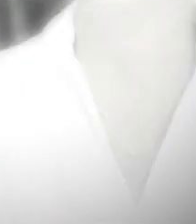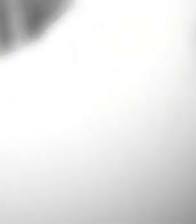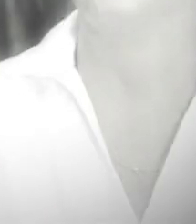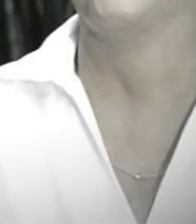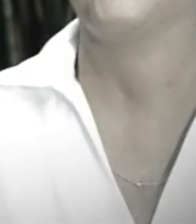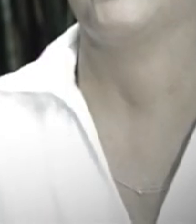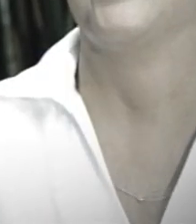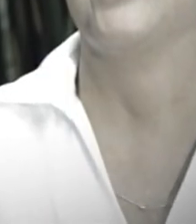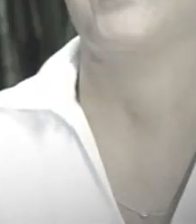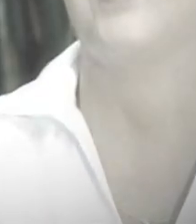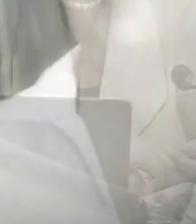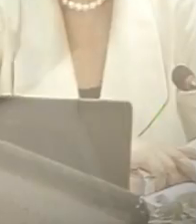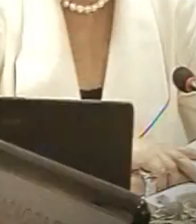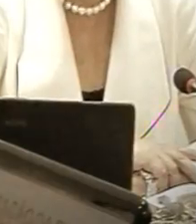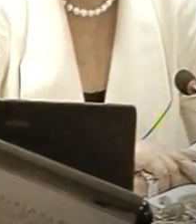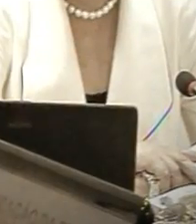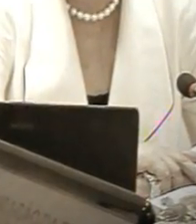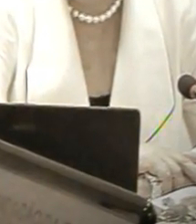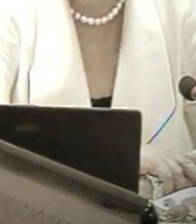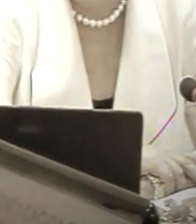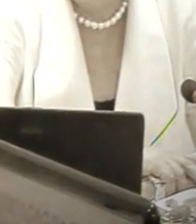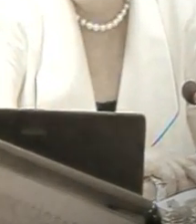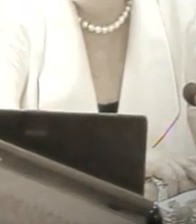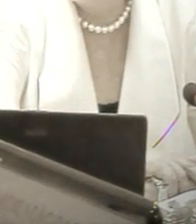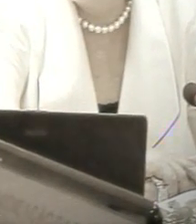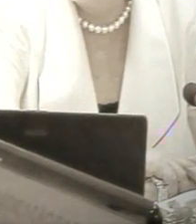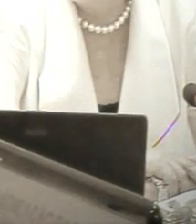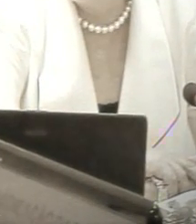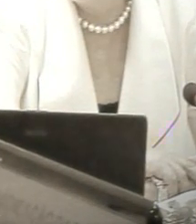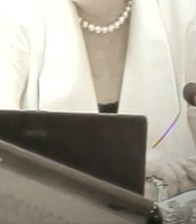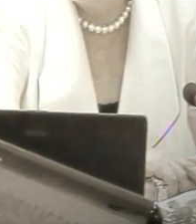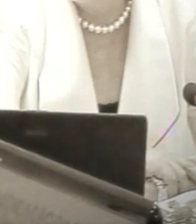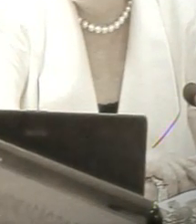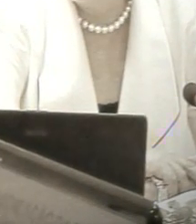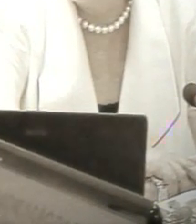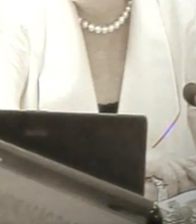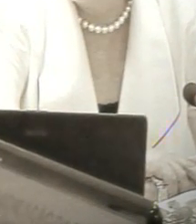Café com a Presidenta.